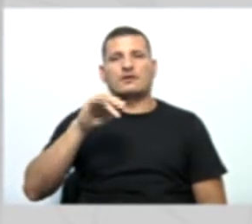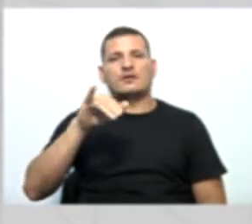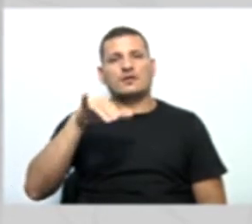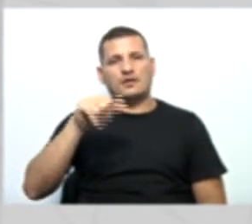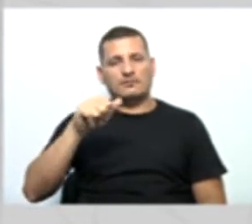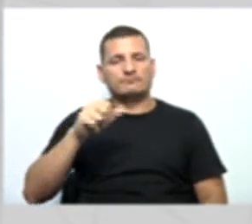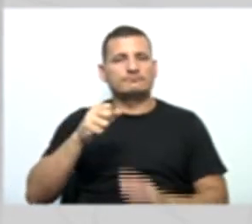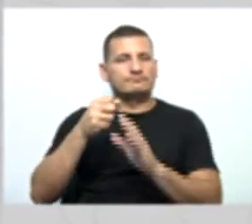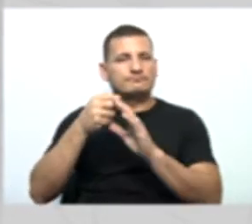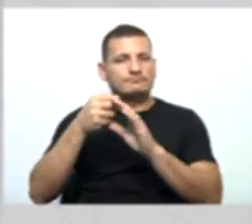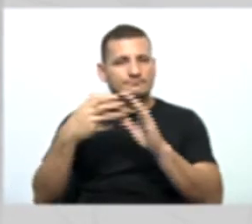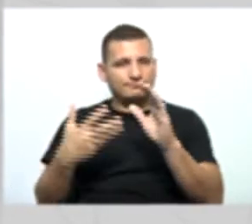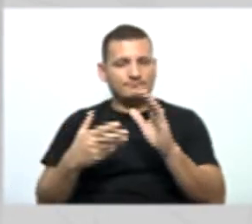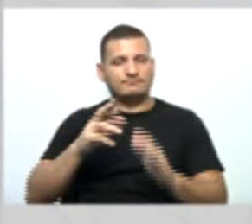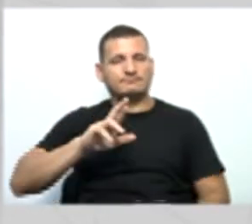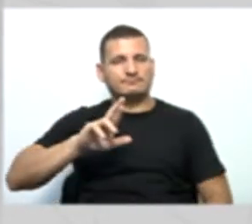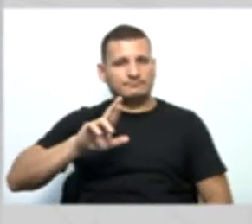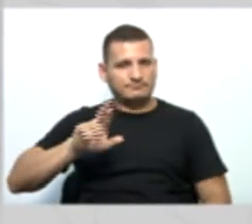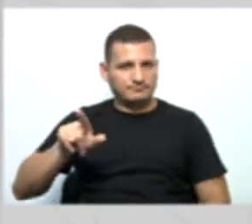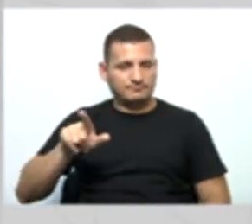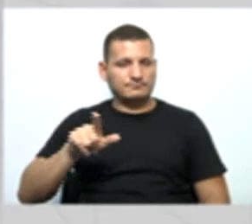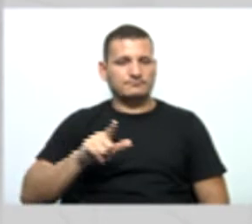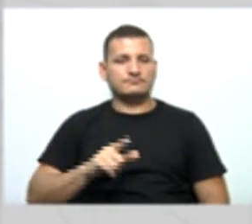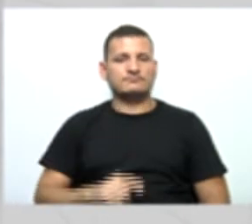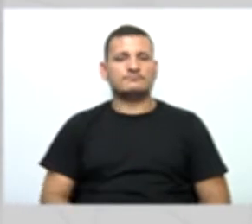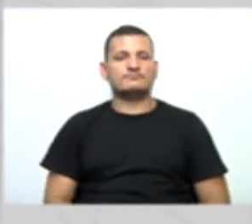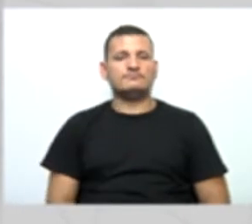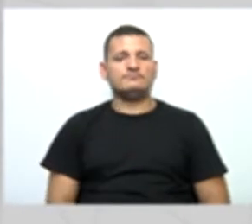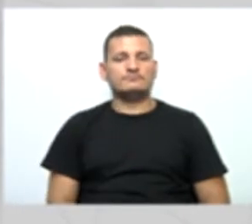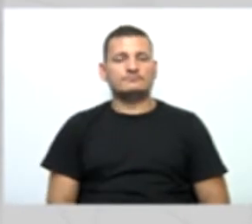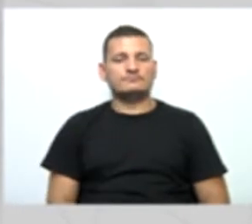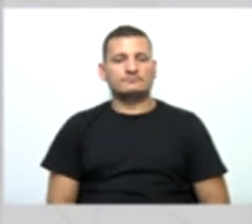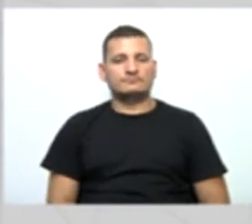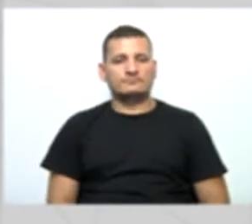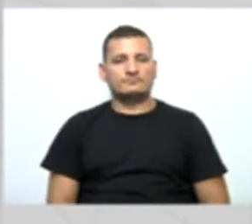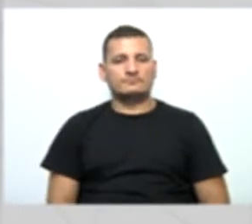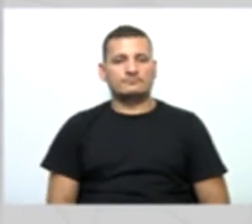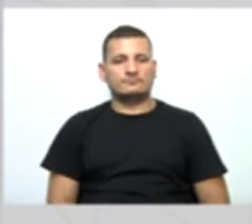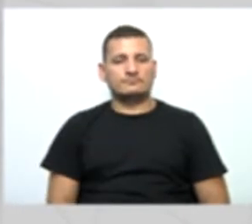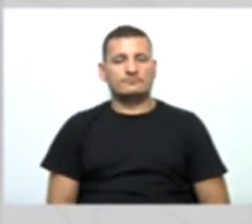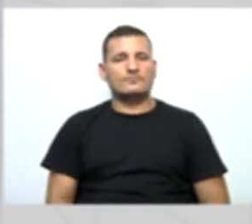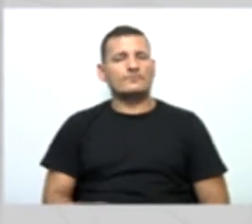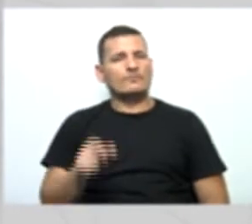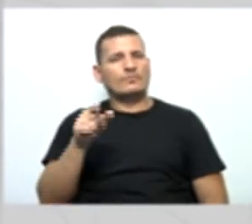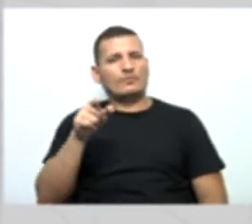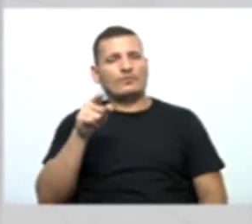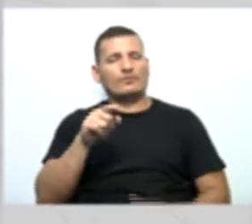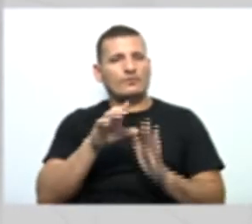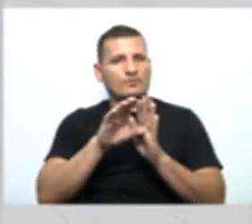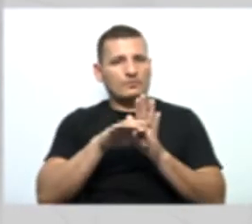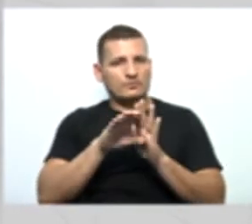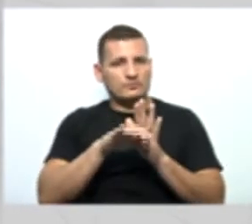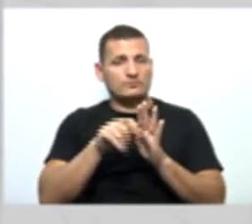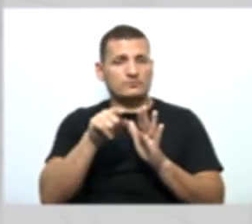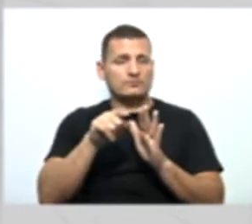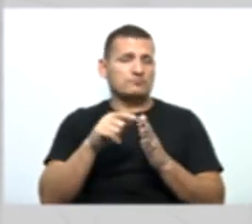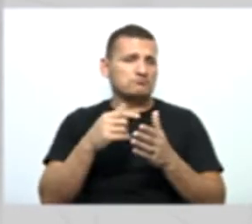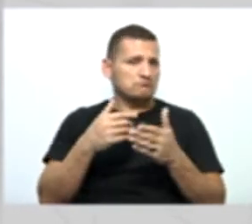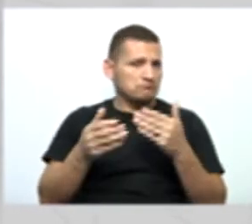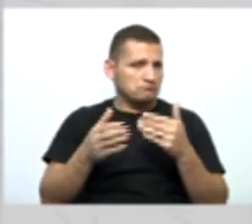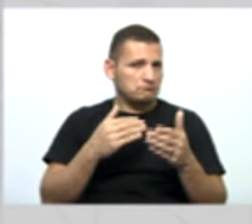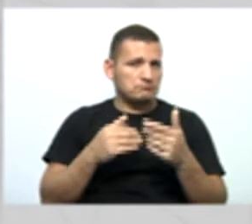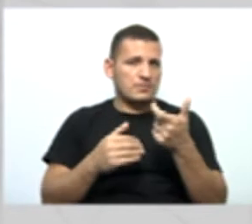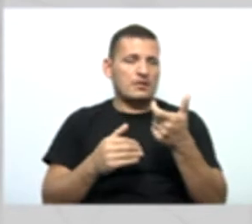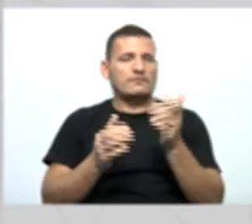com outras características completamente diferentes, certo? E esse conceito, pessoal, ele se aplica para qualquer